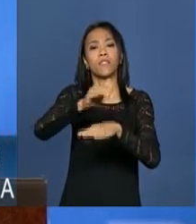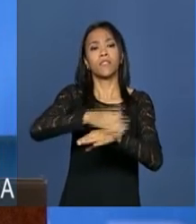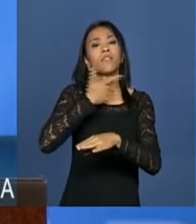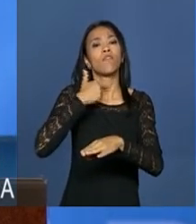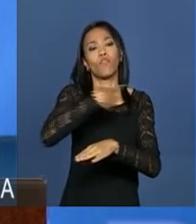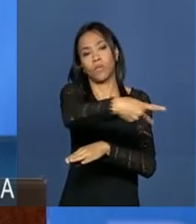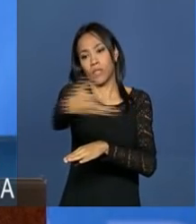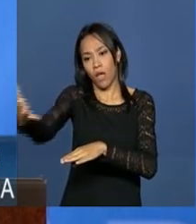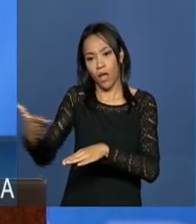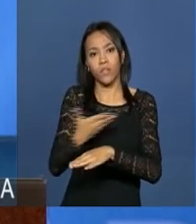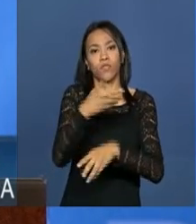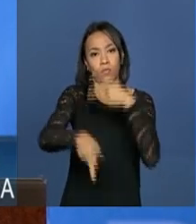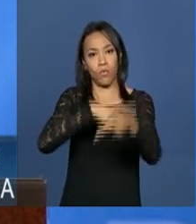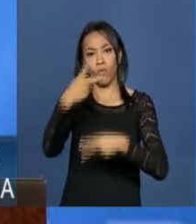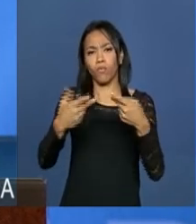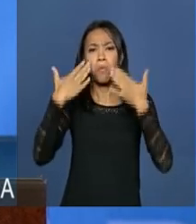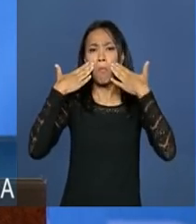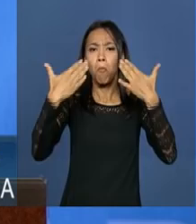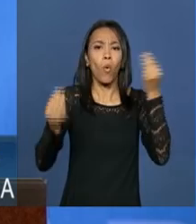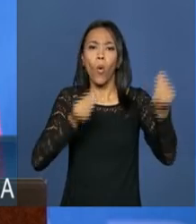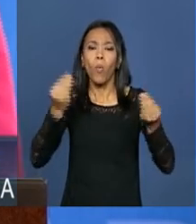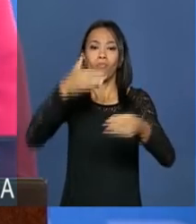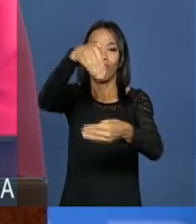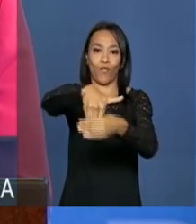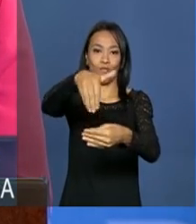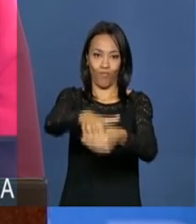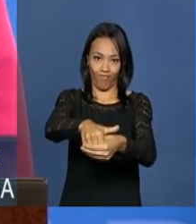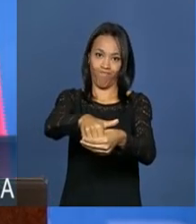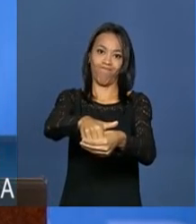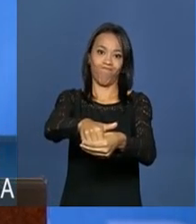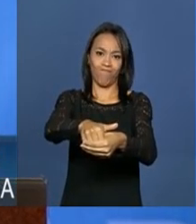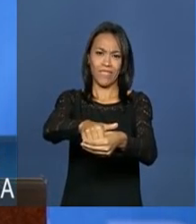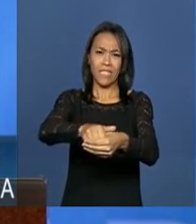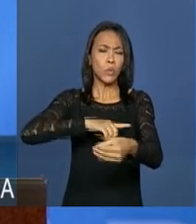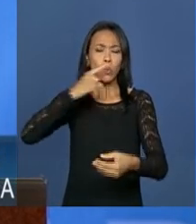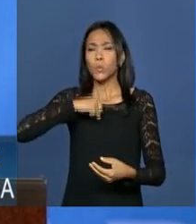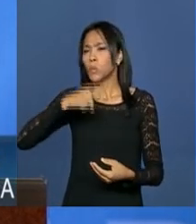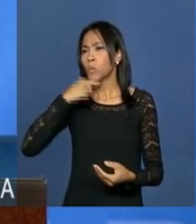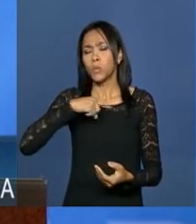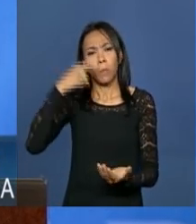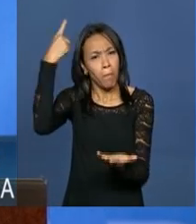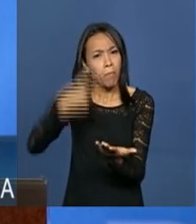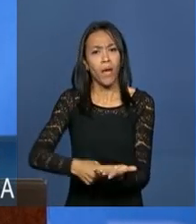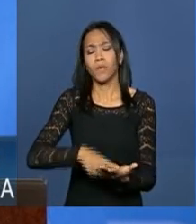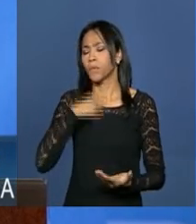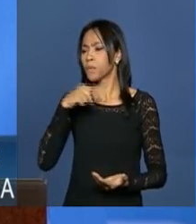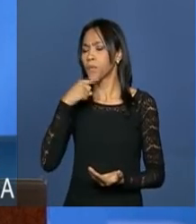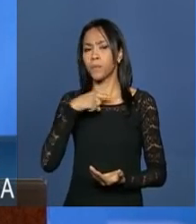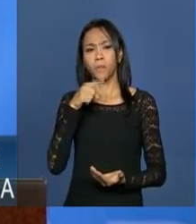manifesta pelo voto. Nenhum pacto, mas nenhum pacto